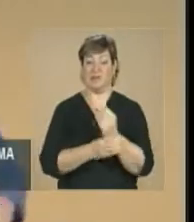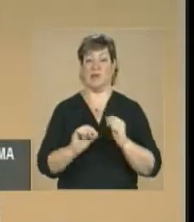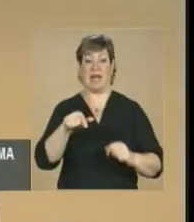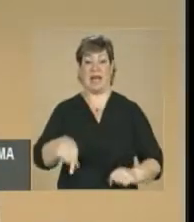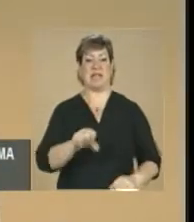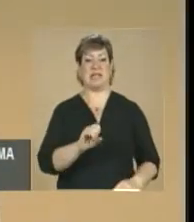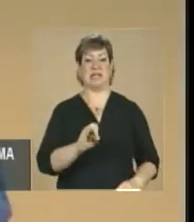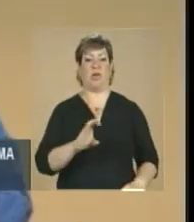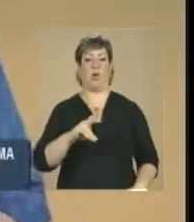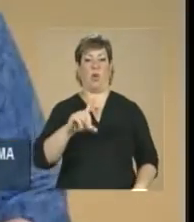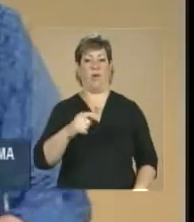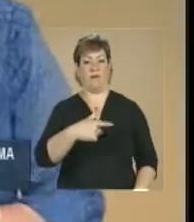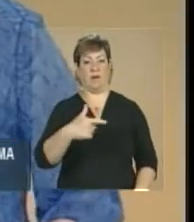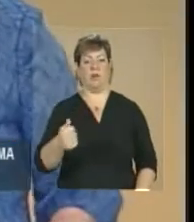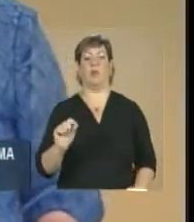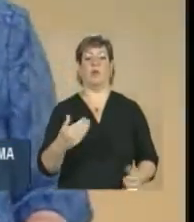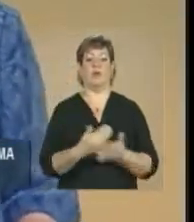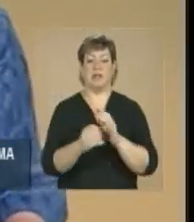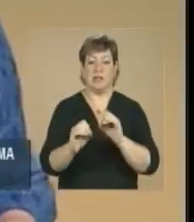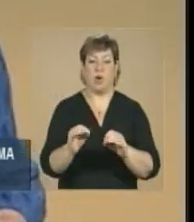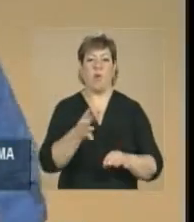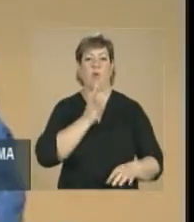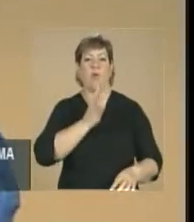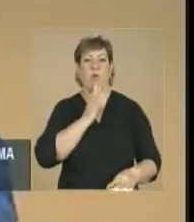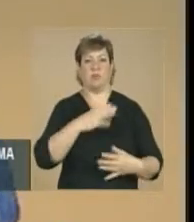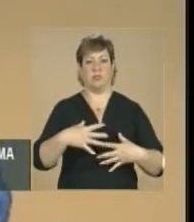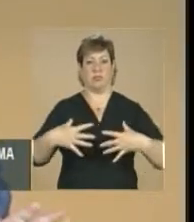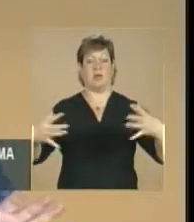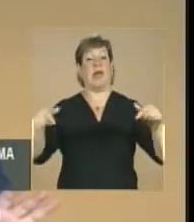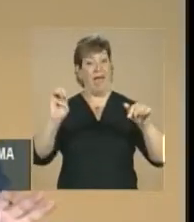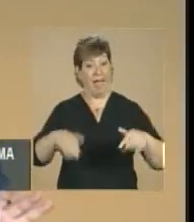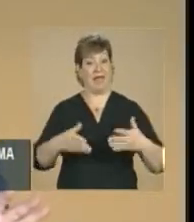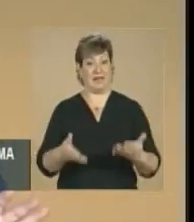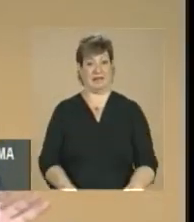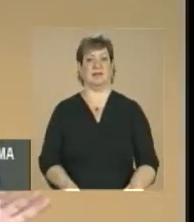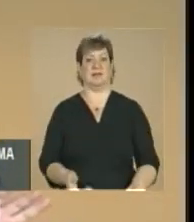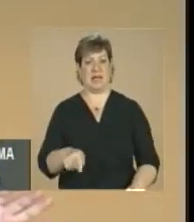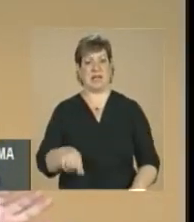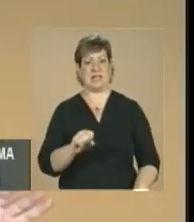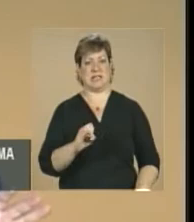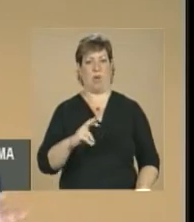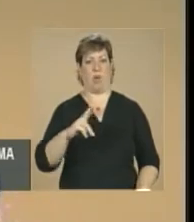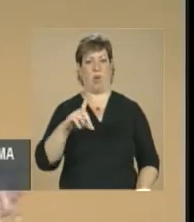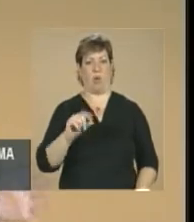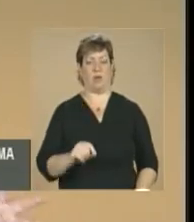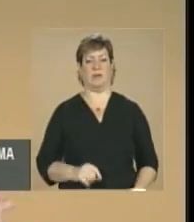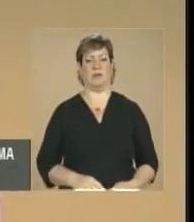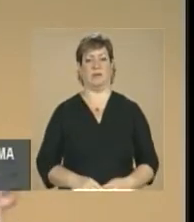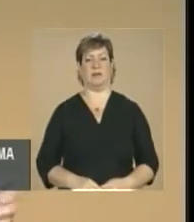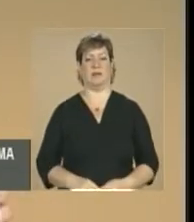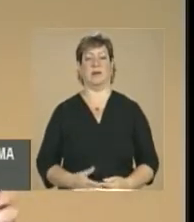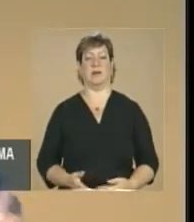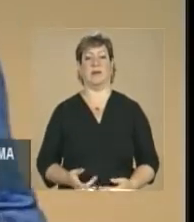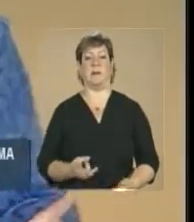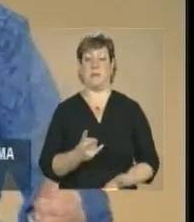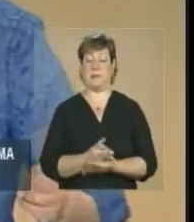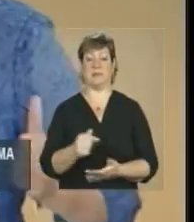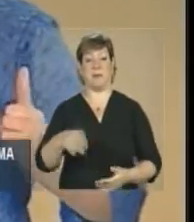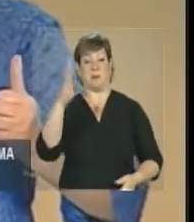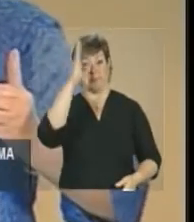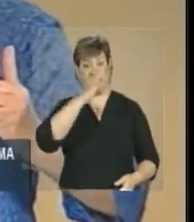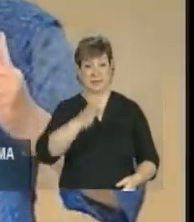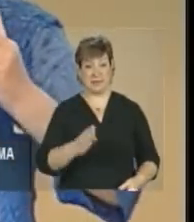que é o século da educação e do conhecimento, ele é isto, este século. Né? Apesar do Brasil